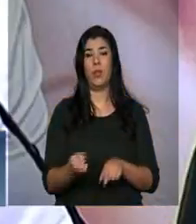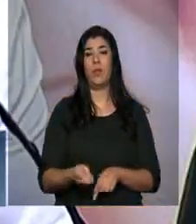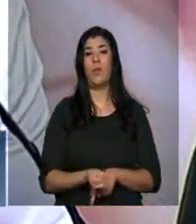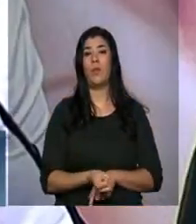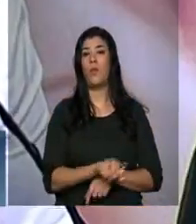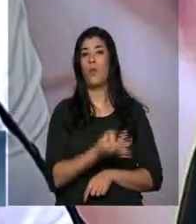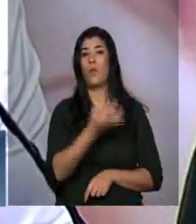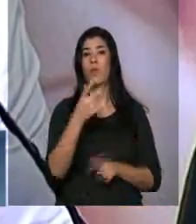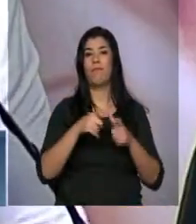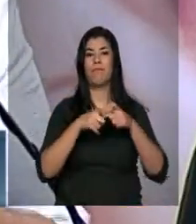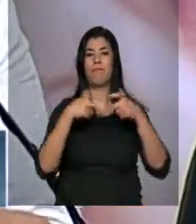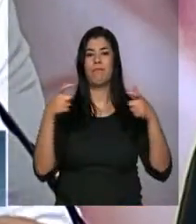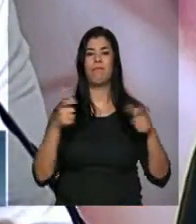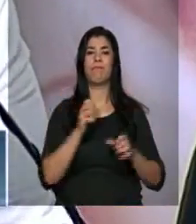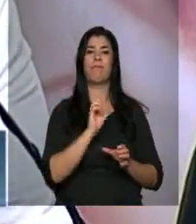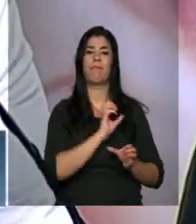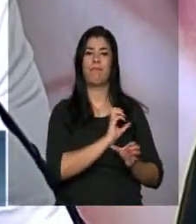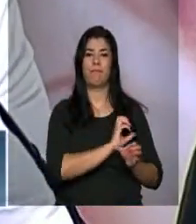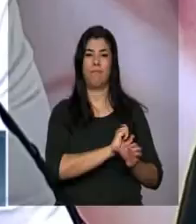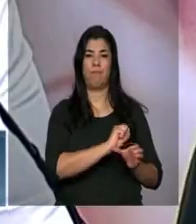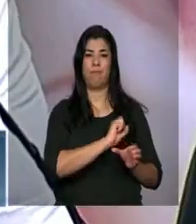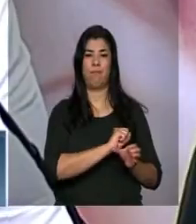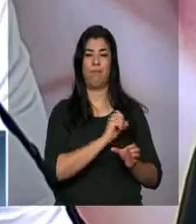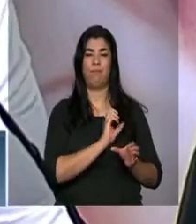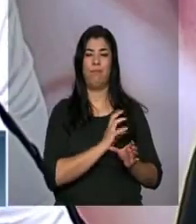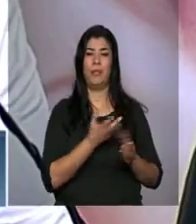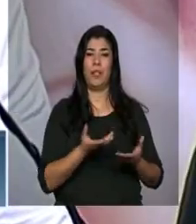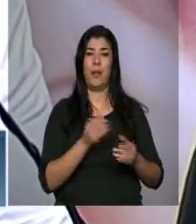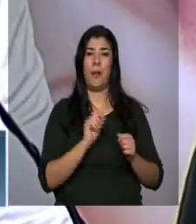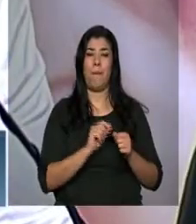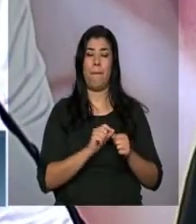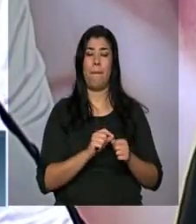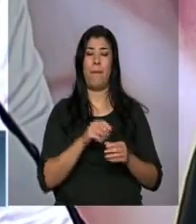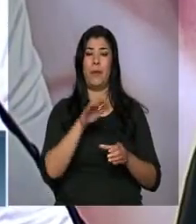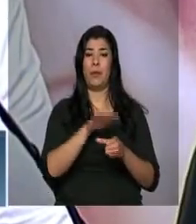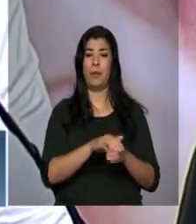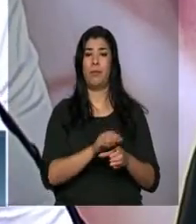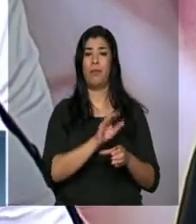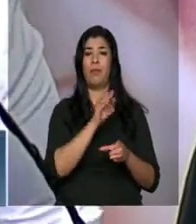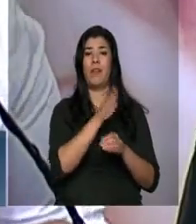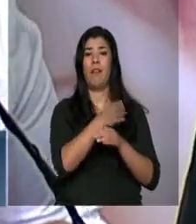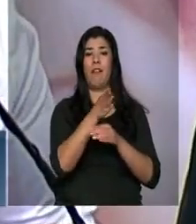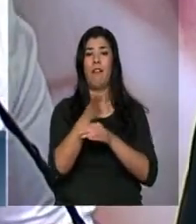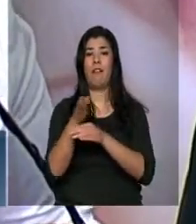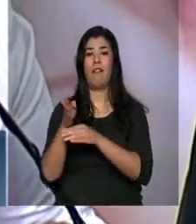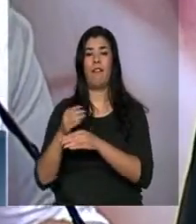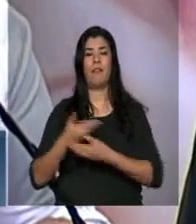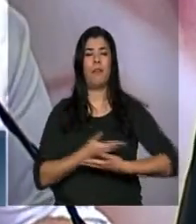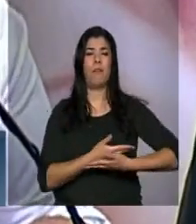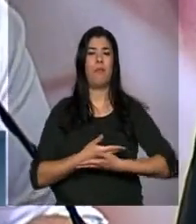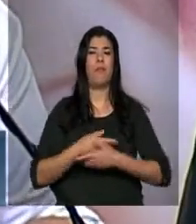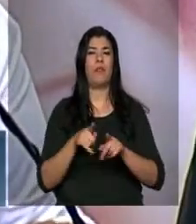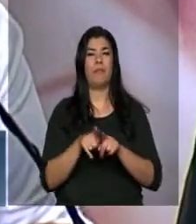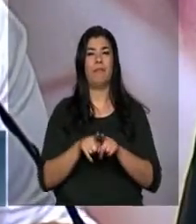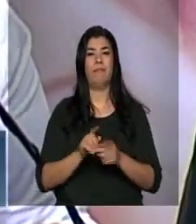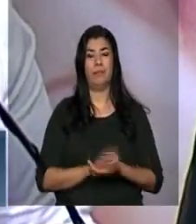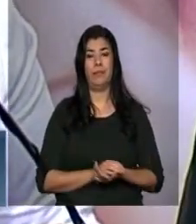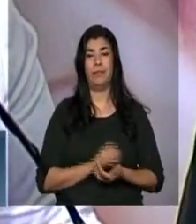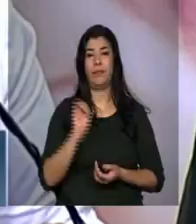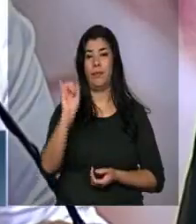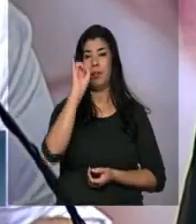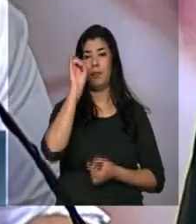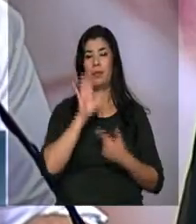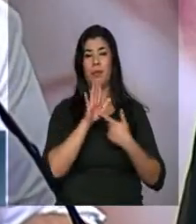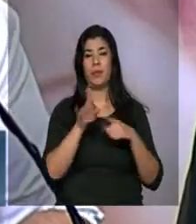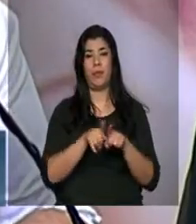quantidade de leite possa estar chegando, né, a esses bebês. É importantíssimo demonstrar